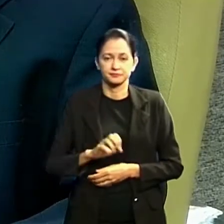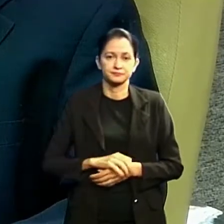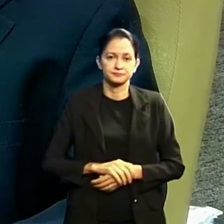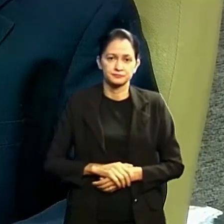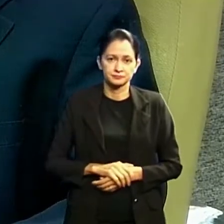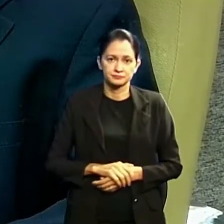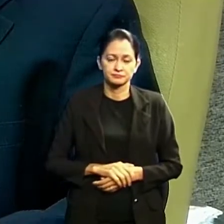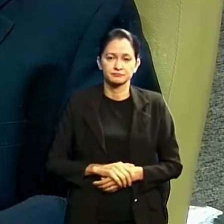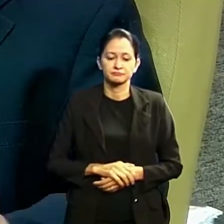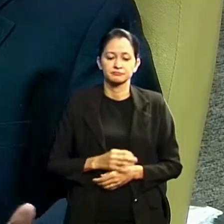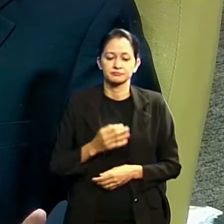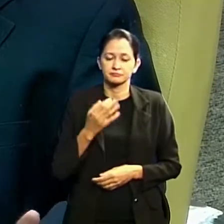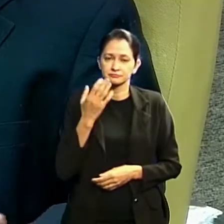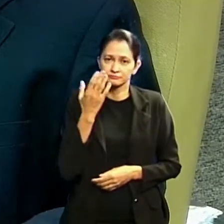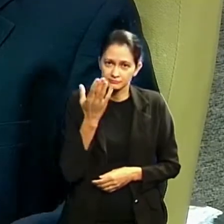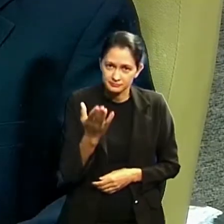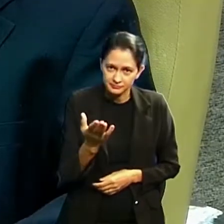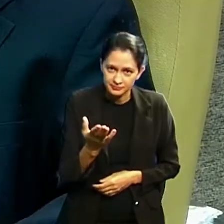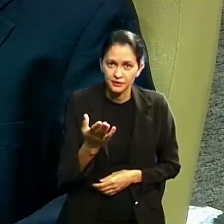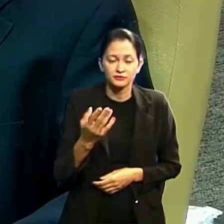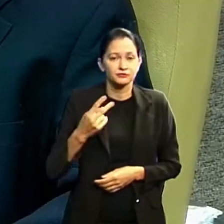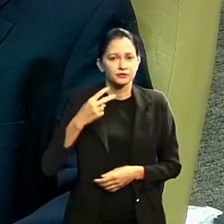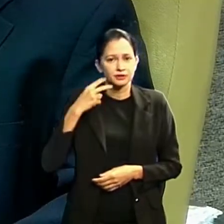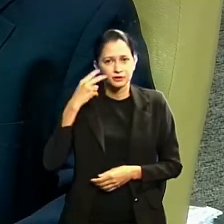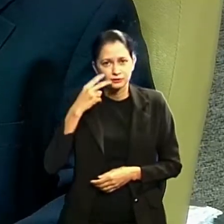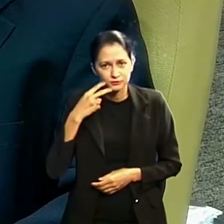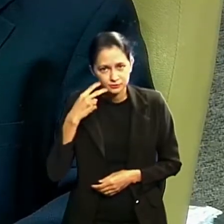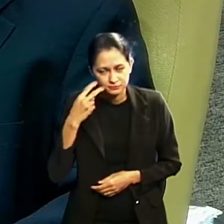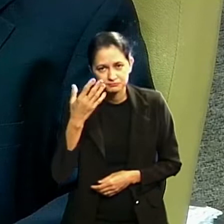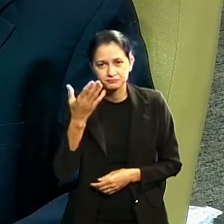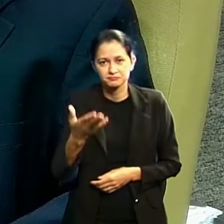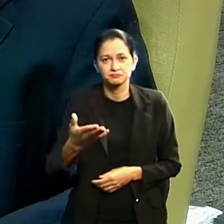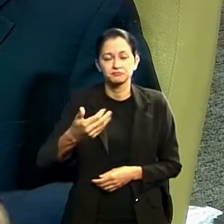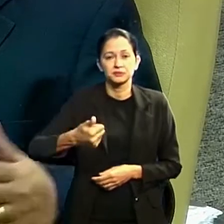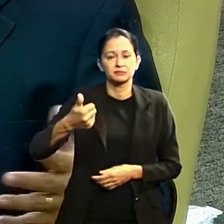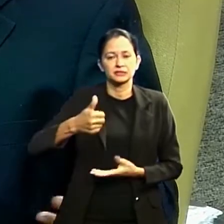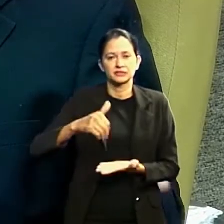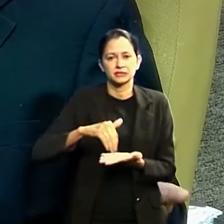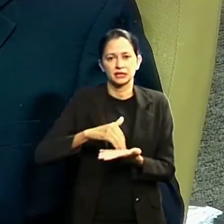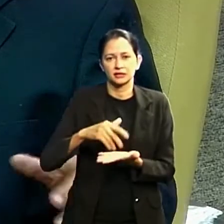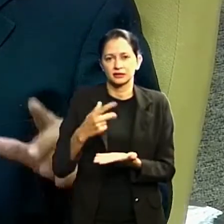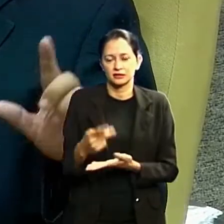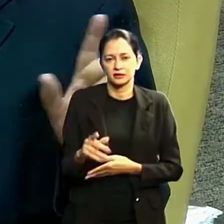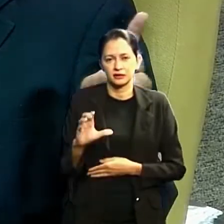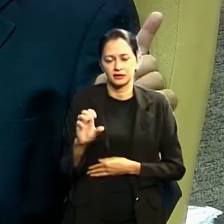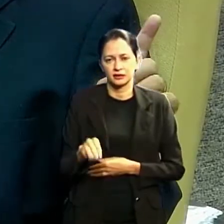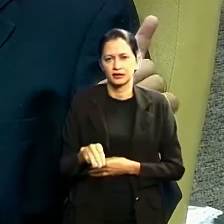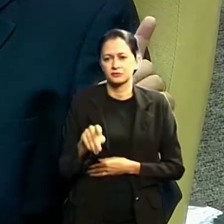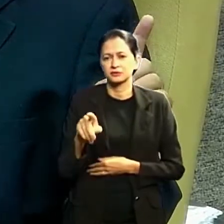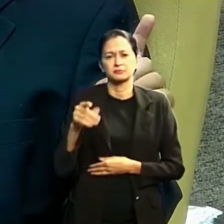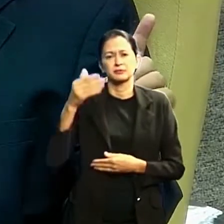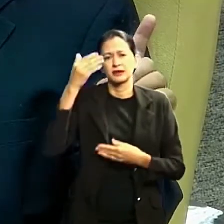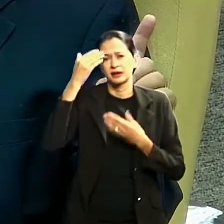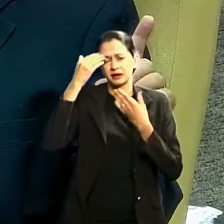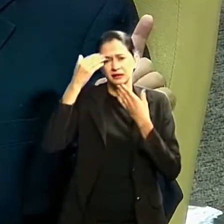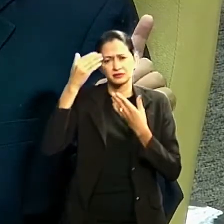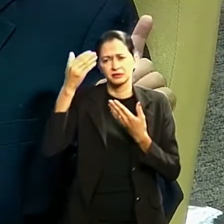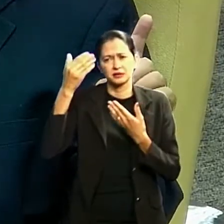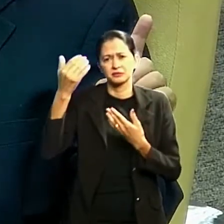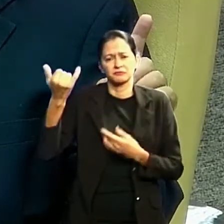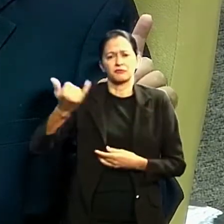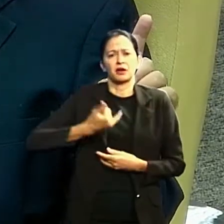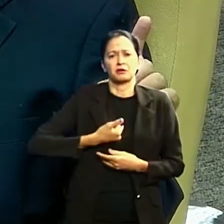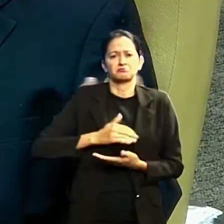Ilustre vereador, primeiro secretário do meu partido, Anselmo Pereira. Vossa Excelência jamais precisa me agradecer por qualquer